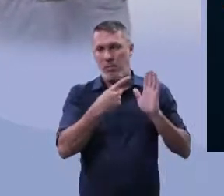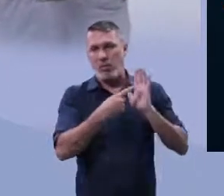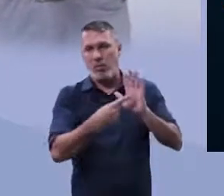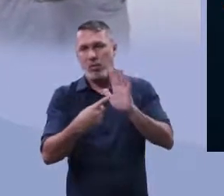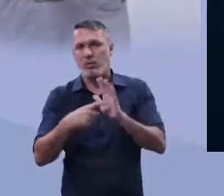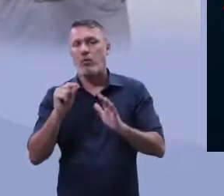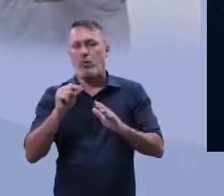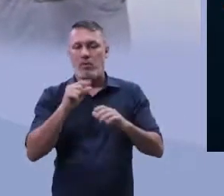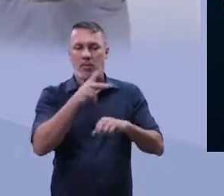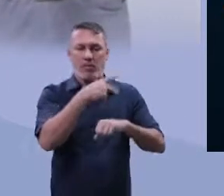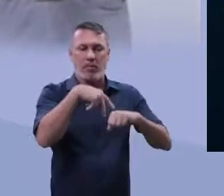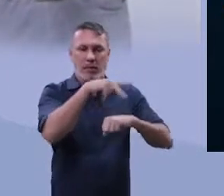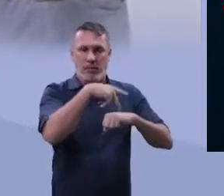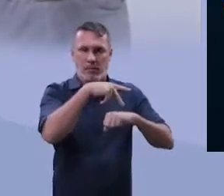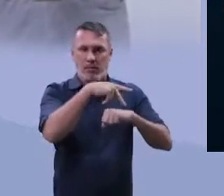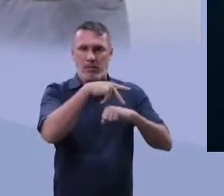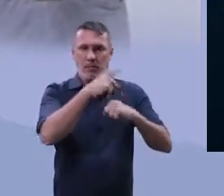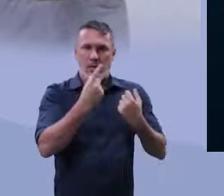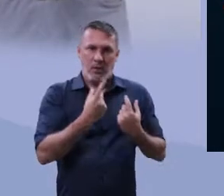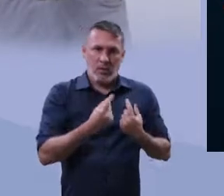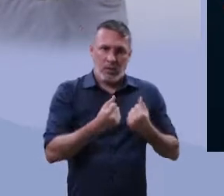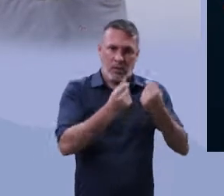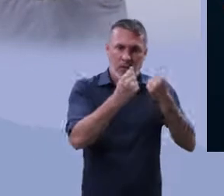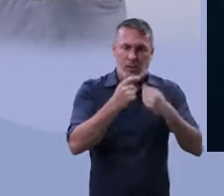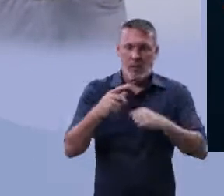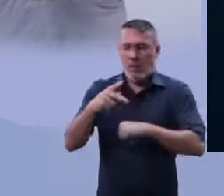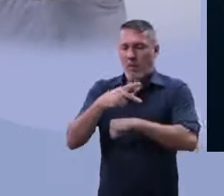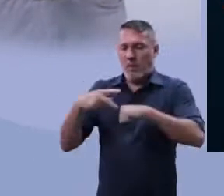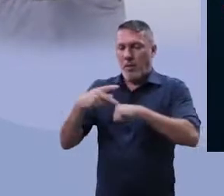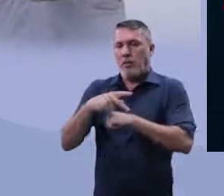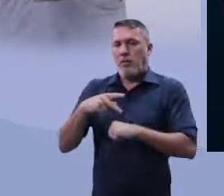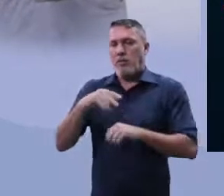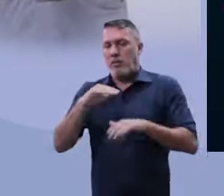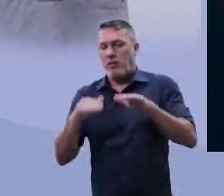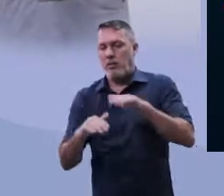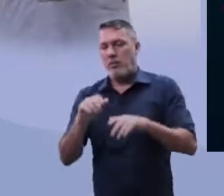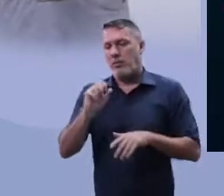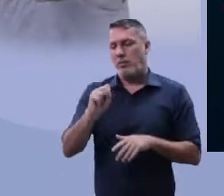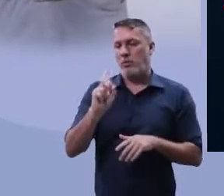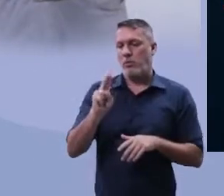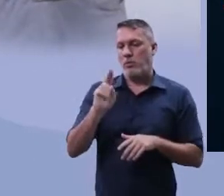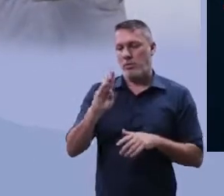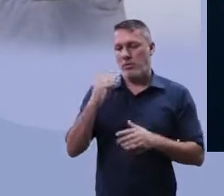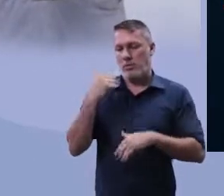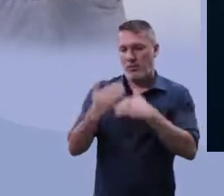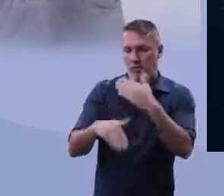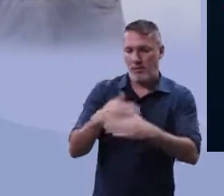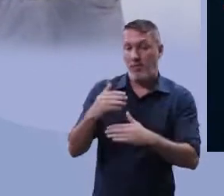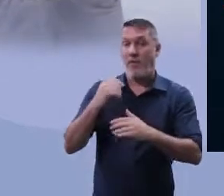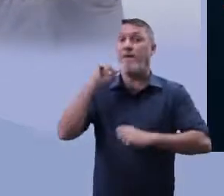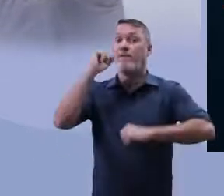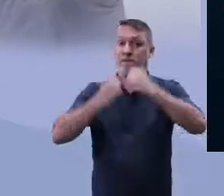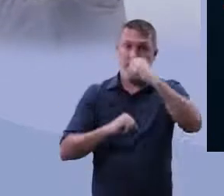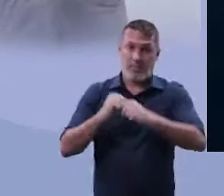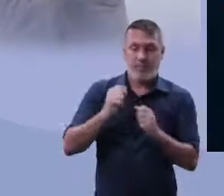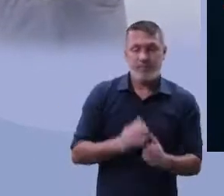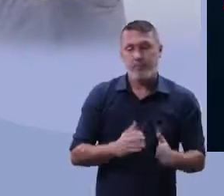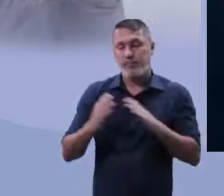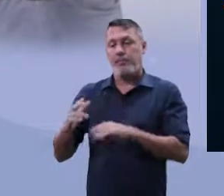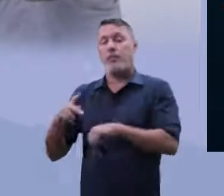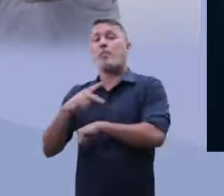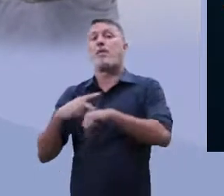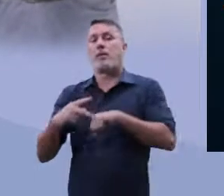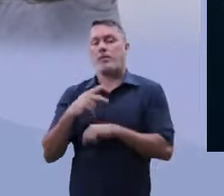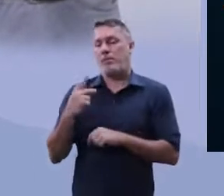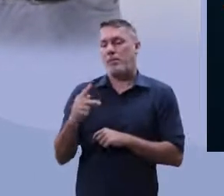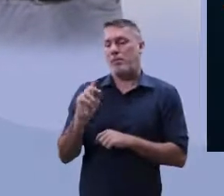estar produzindo a figura dos países ricos, dos países subdesenvolvidos industrializados e dos países periféricos,